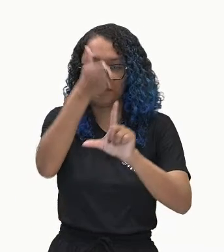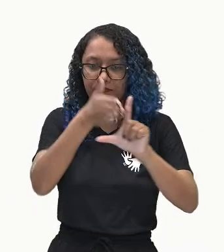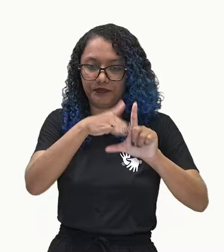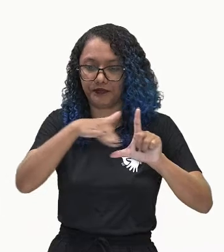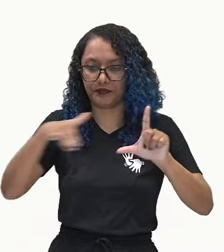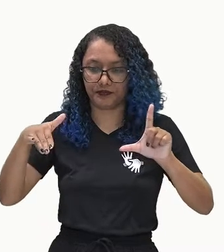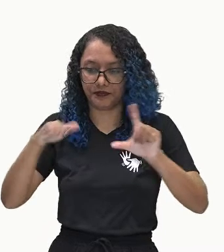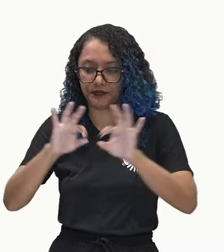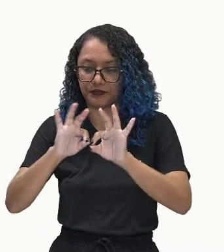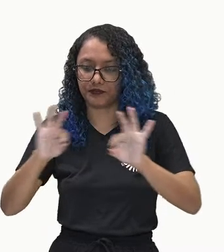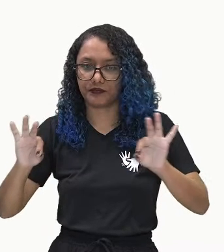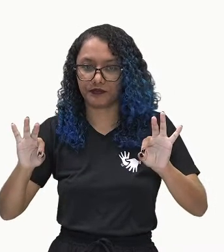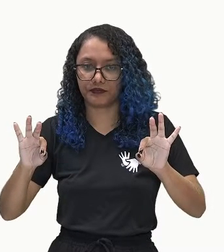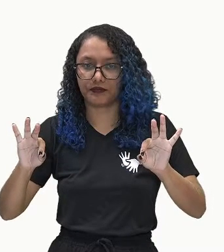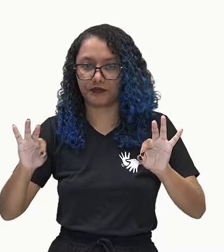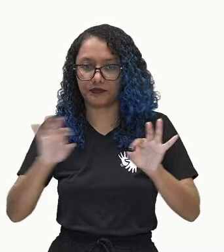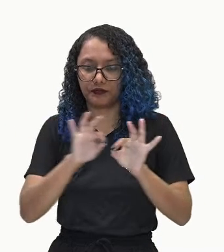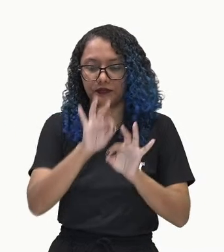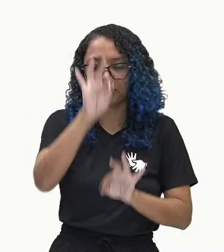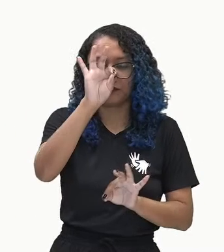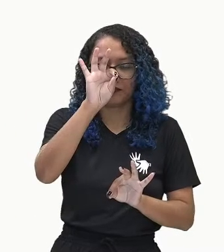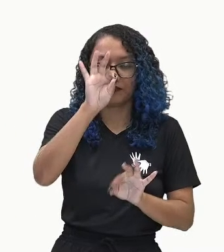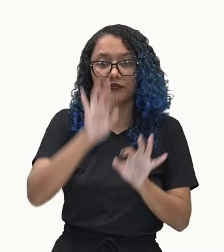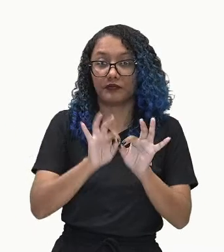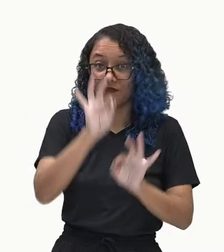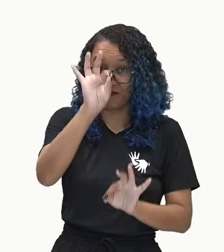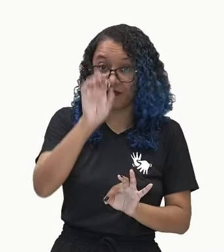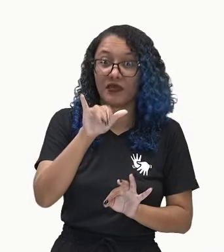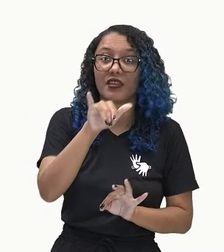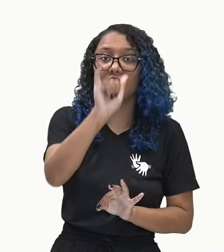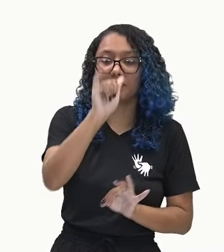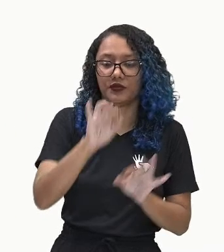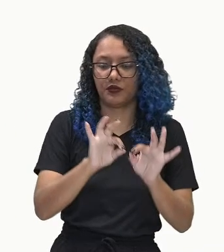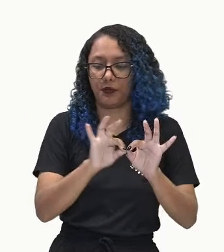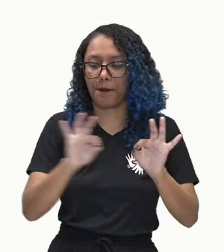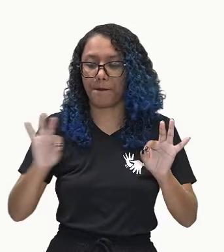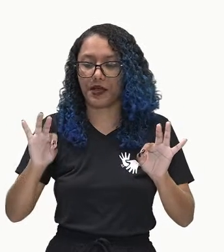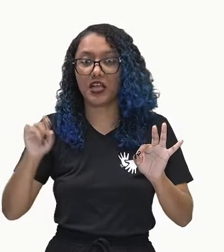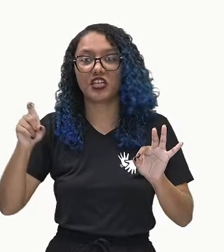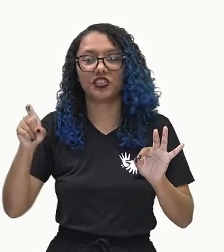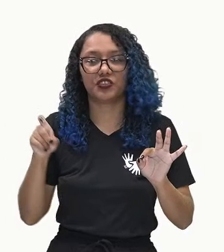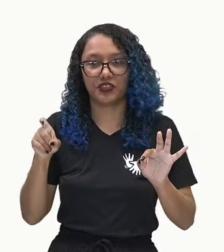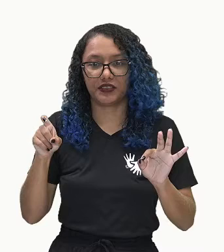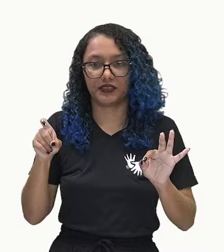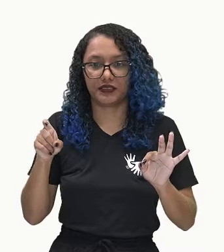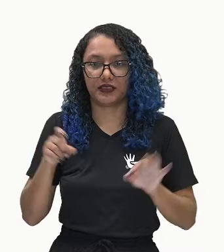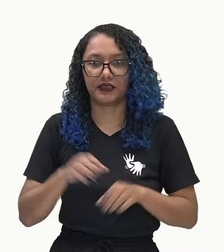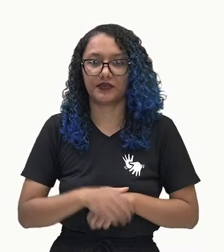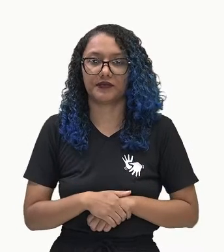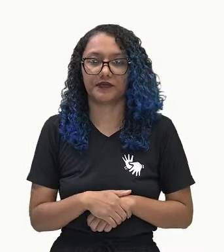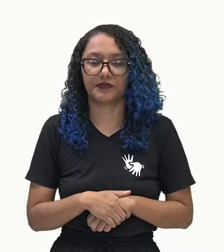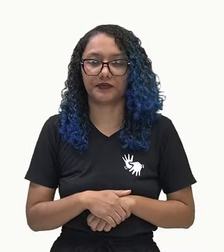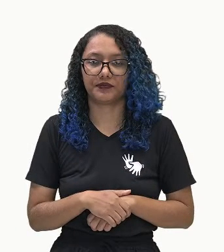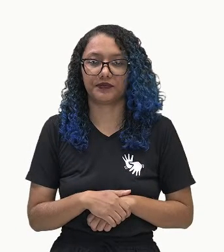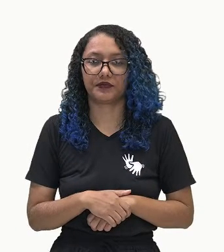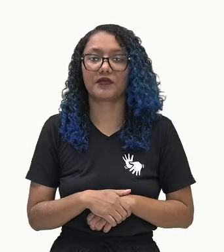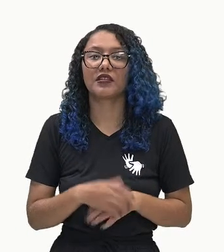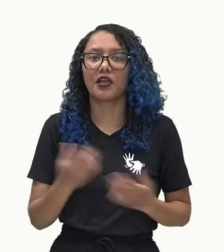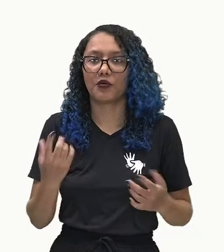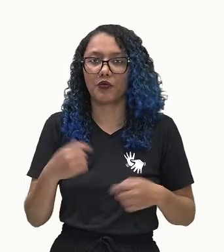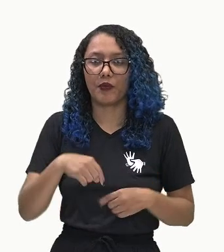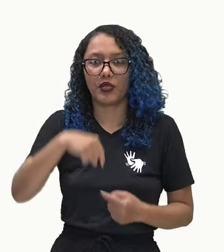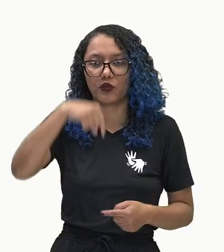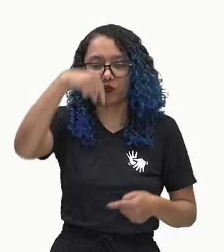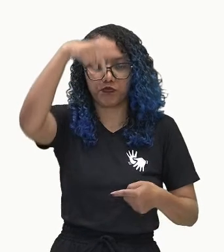Y e o eixo X, tá? Quando essas duas retas elas se encontram formando